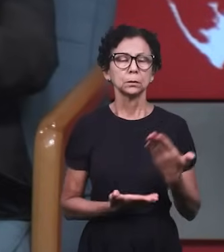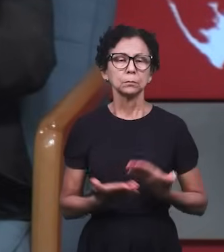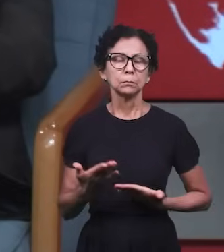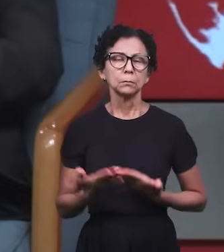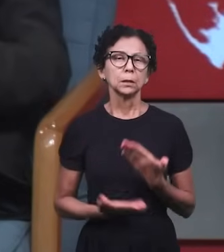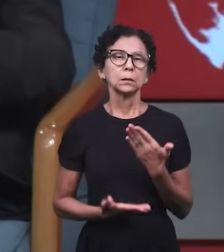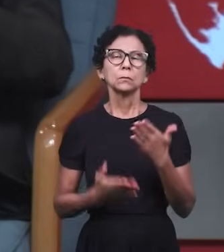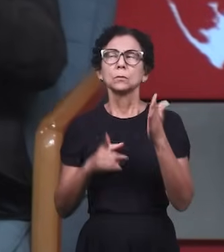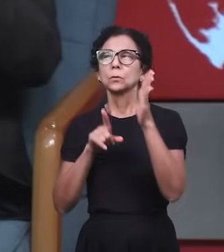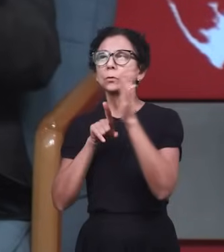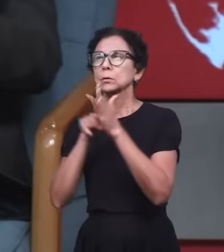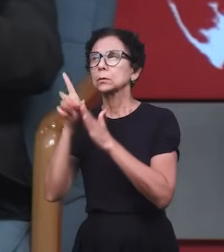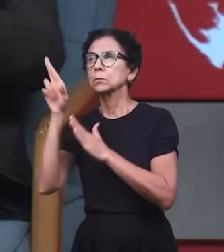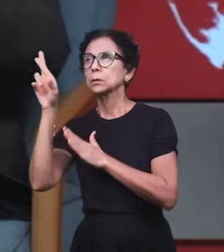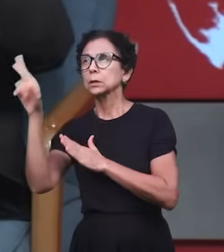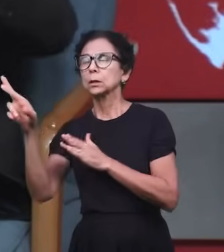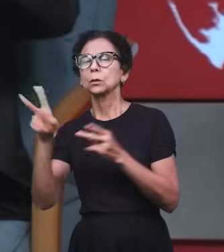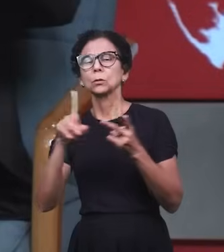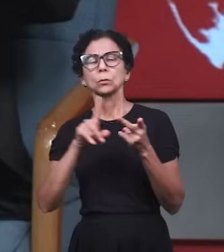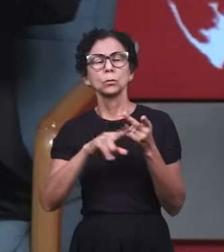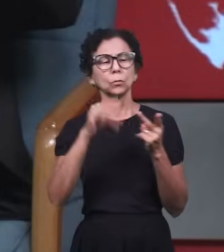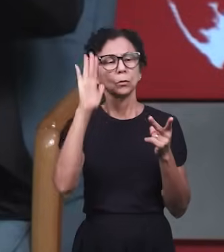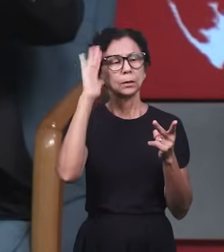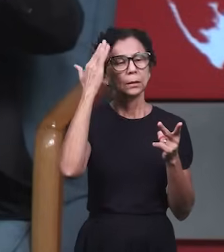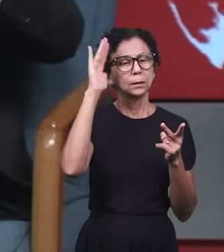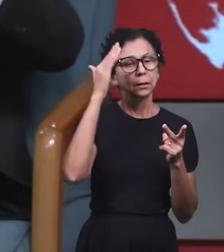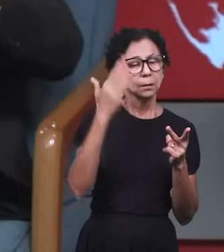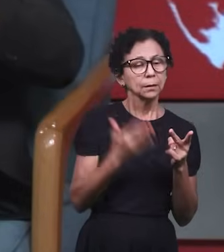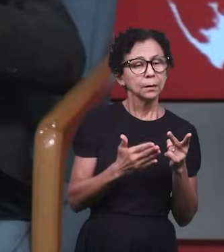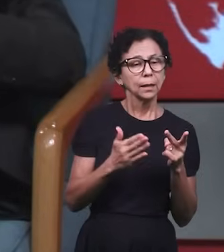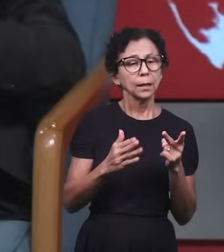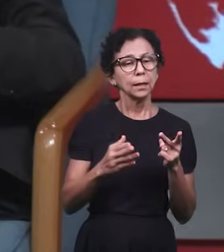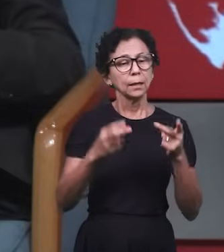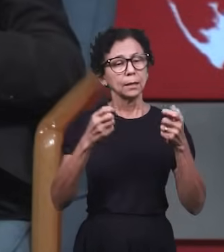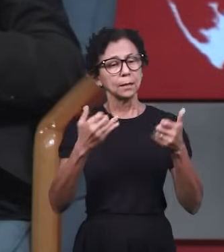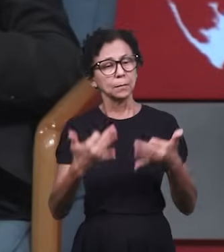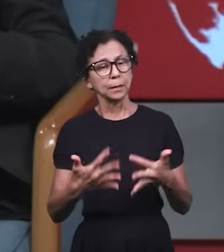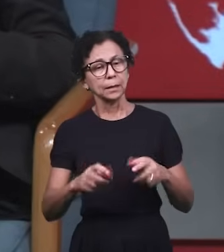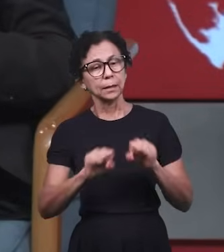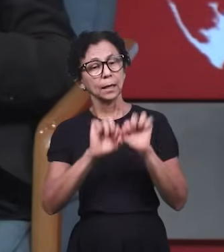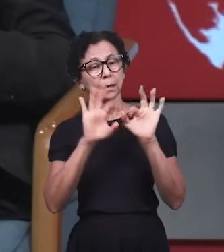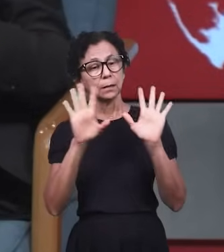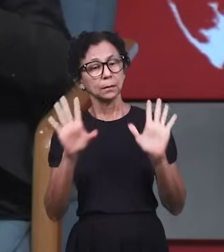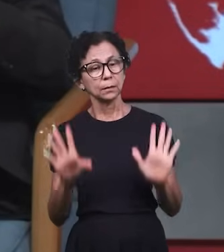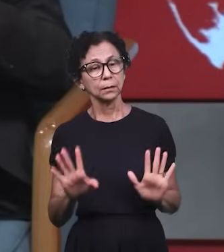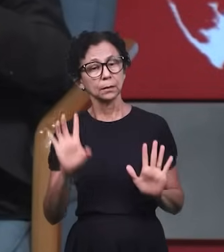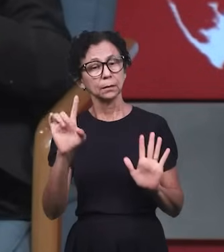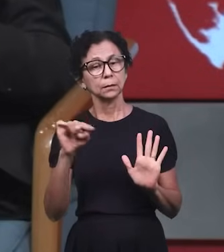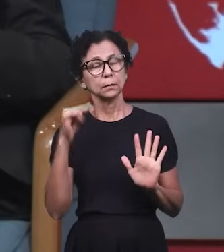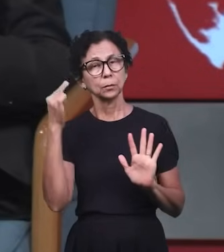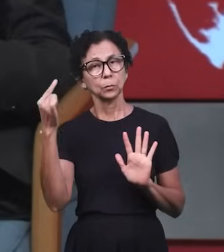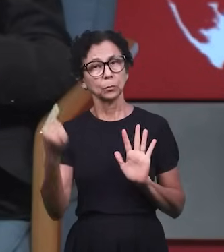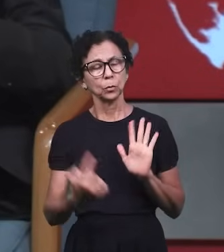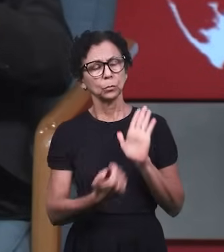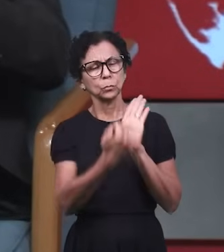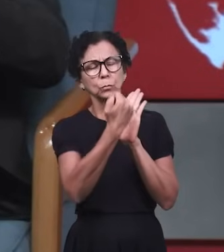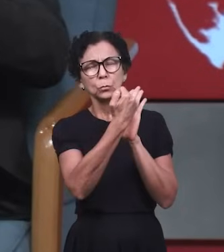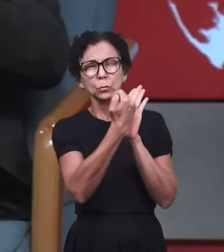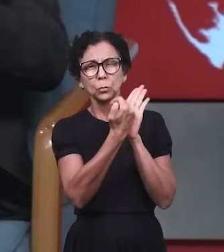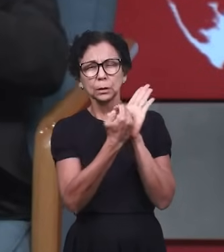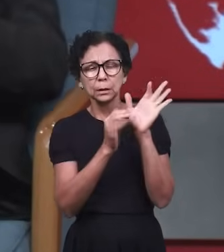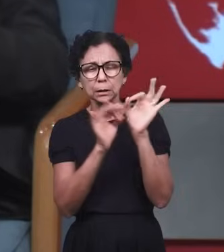vão discernir, vão interpretar e depois, então, que todos os dons estão colocados em ordem,